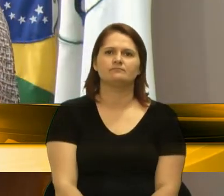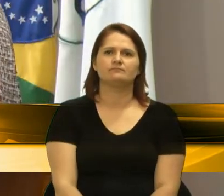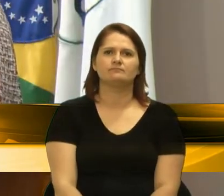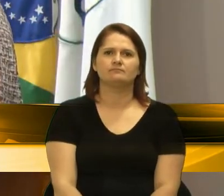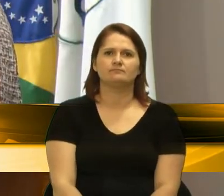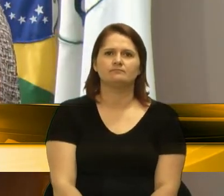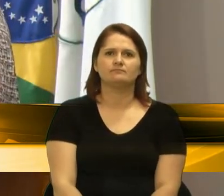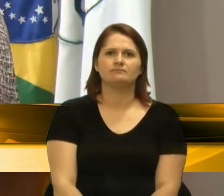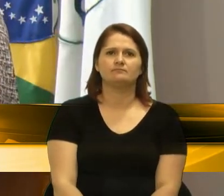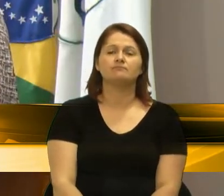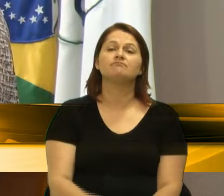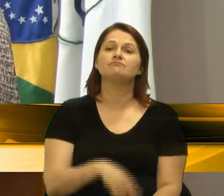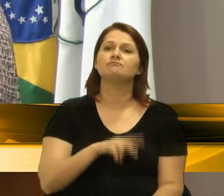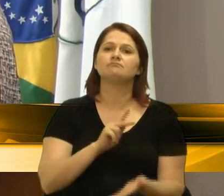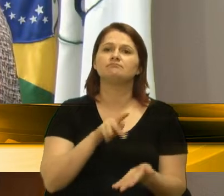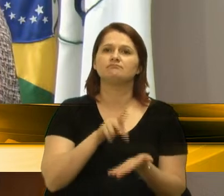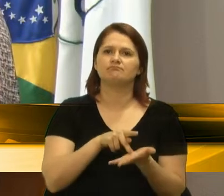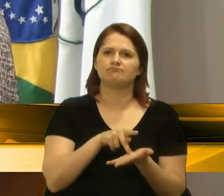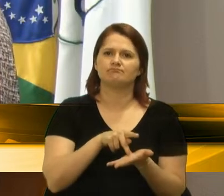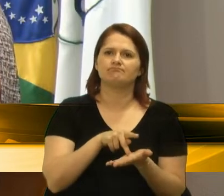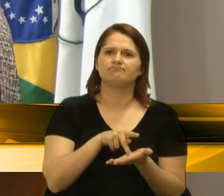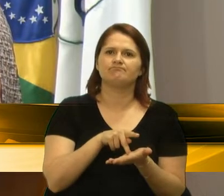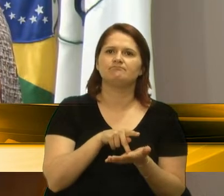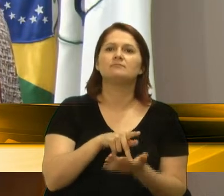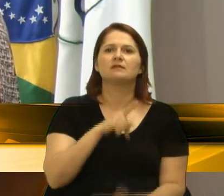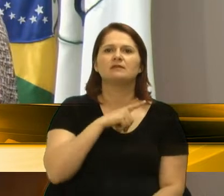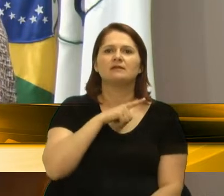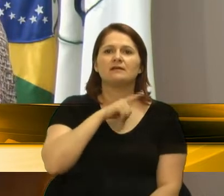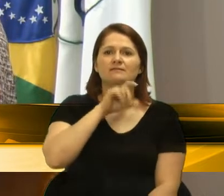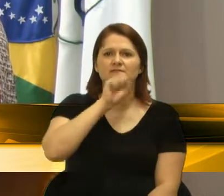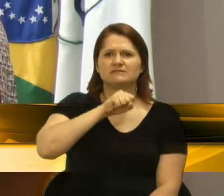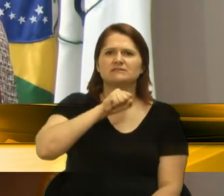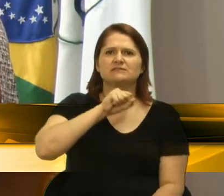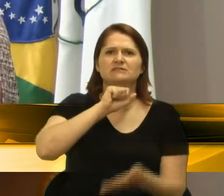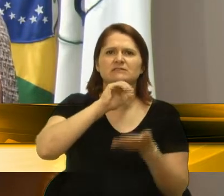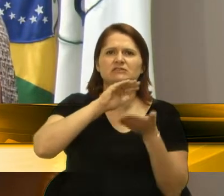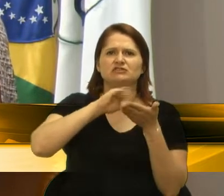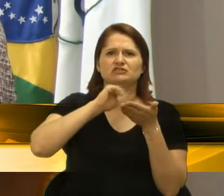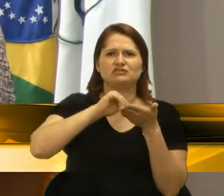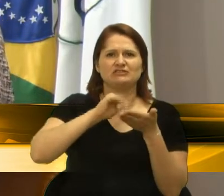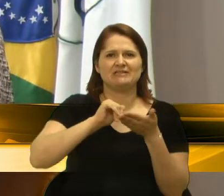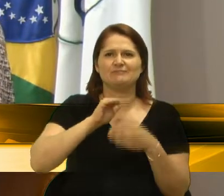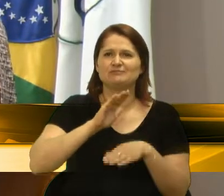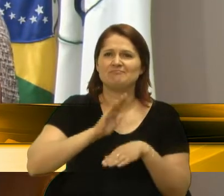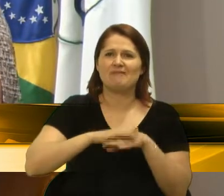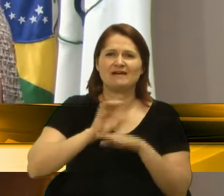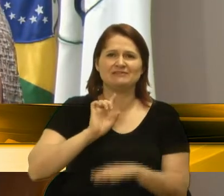Que, na realidade, houve sim uma supressão de mais de 1.500 páginas,